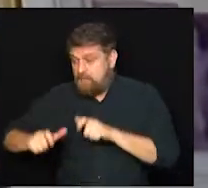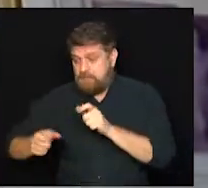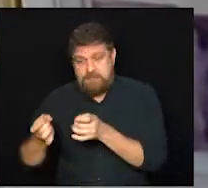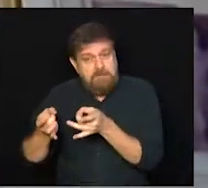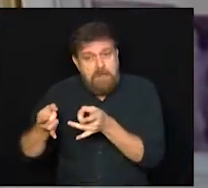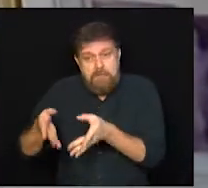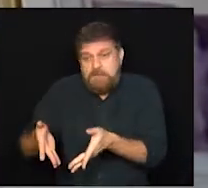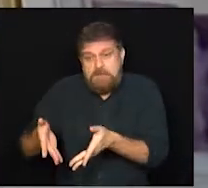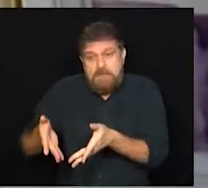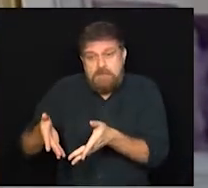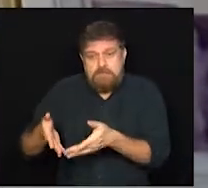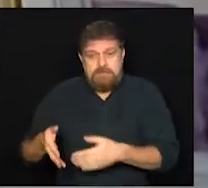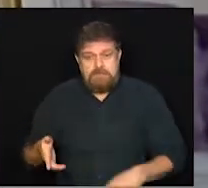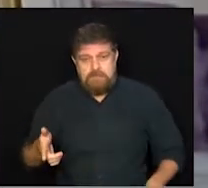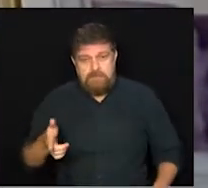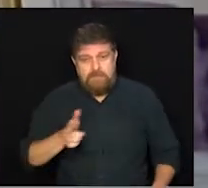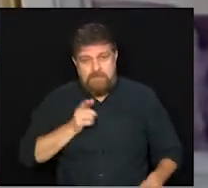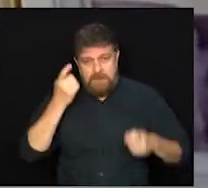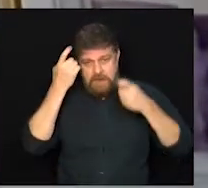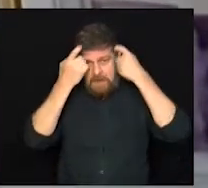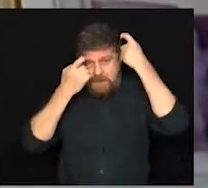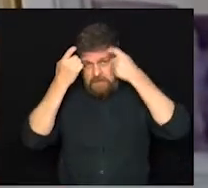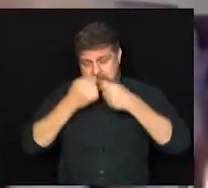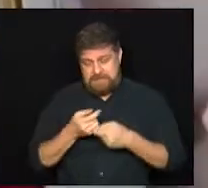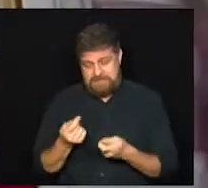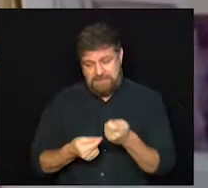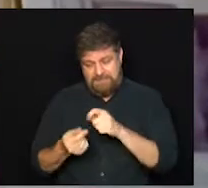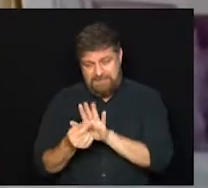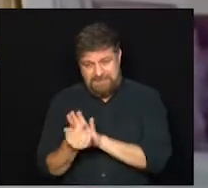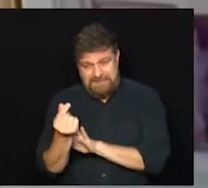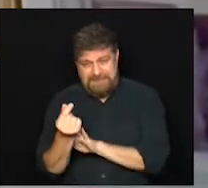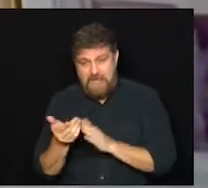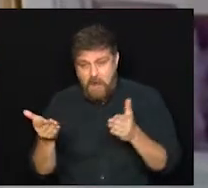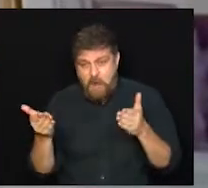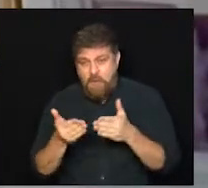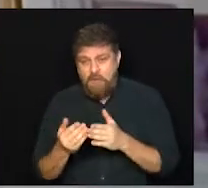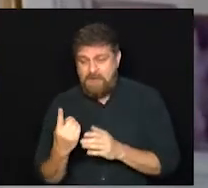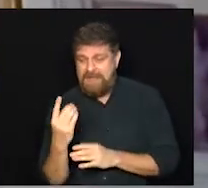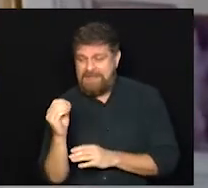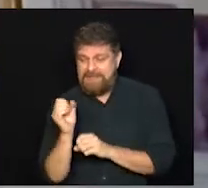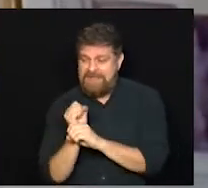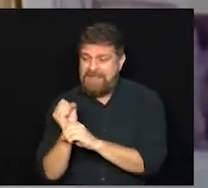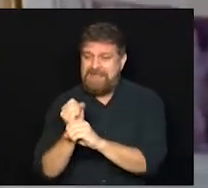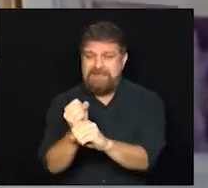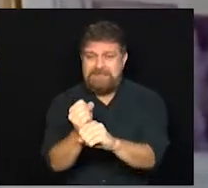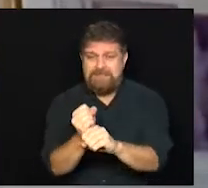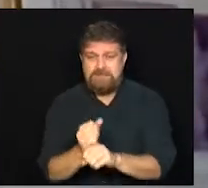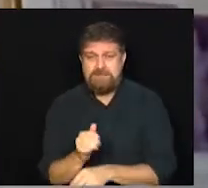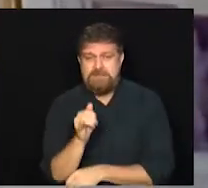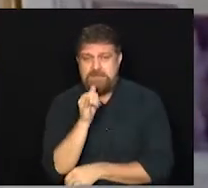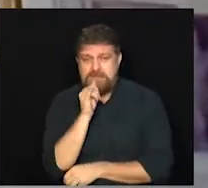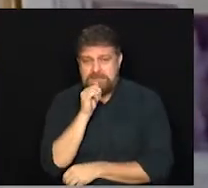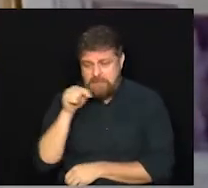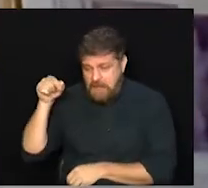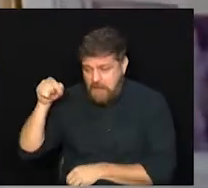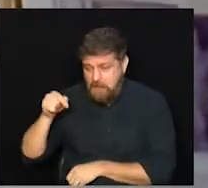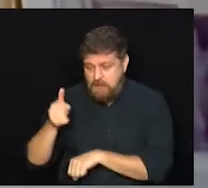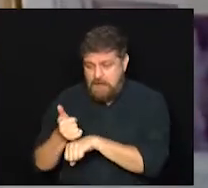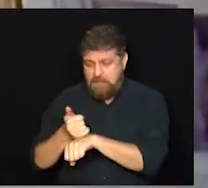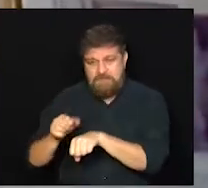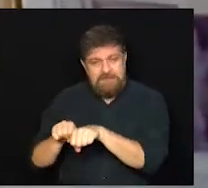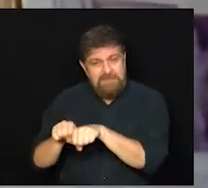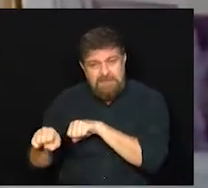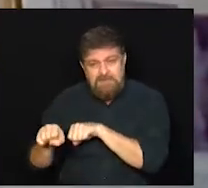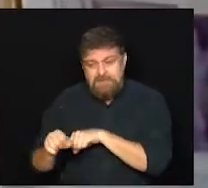a preocupação do impacto hoje é o que vai acontecer daqui a 10, 20 anos, porque se você perder uma geração de profissionais bem